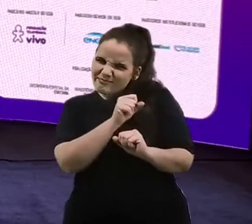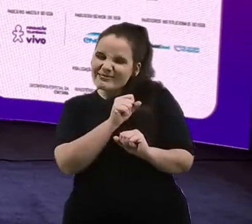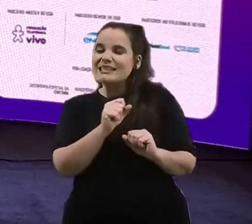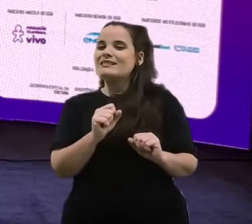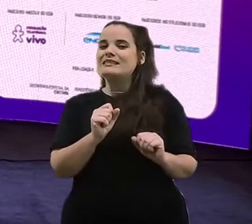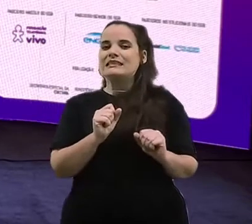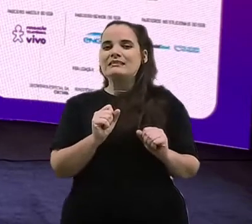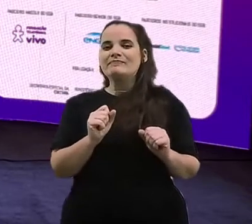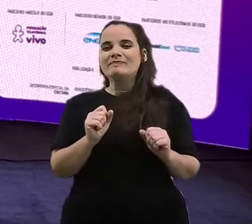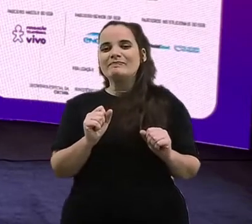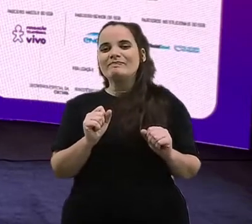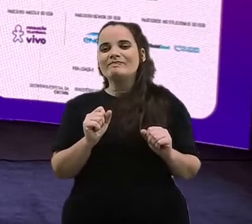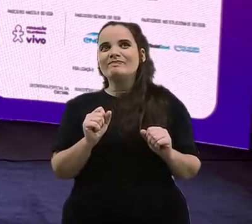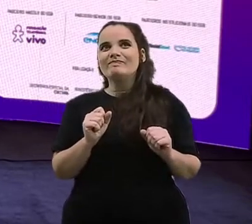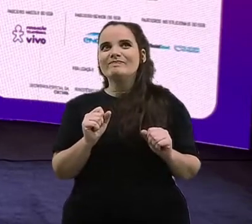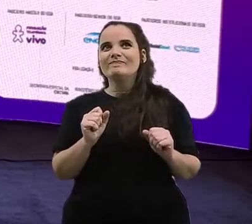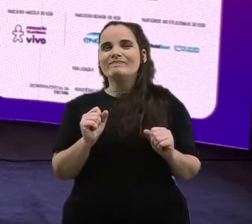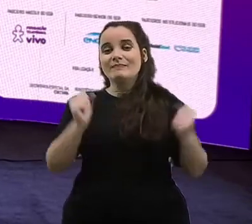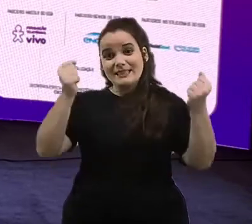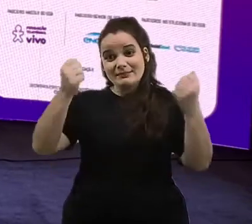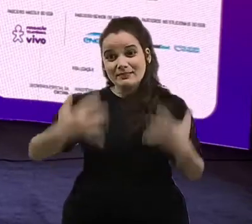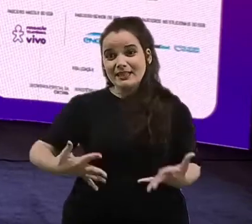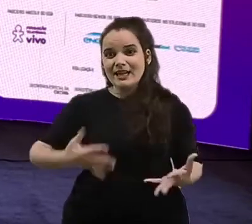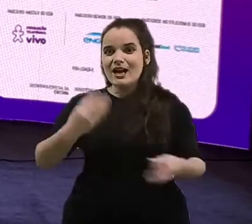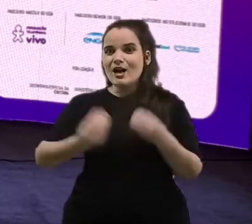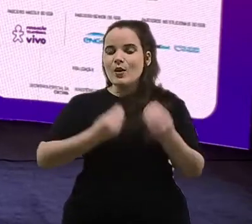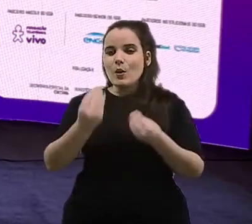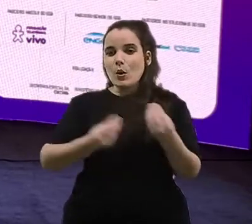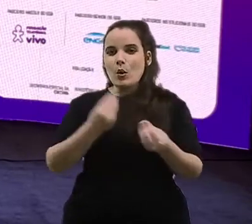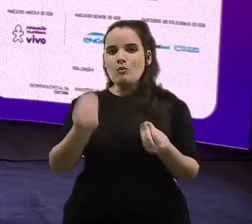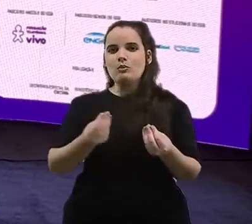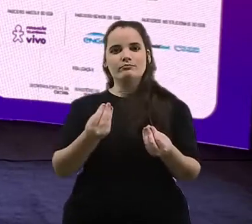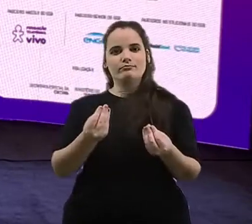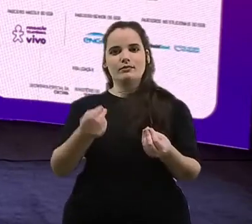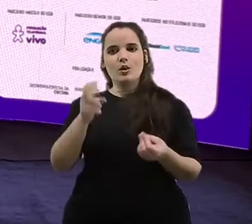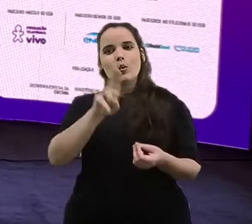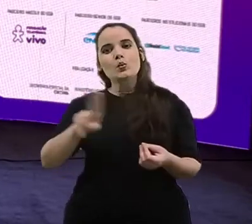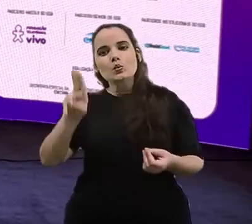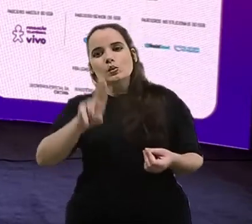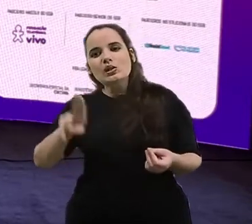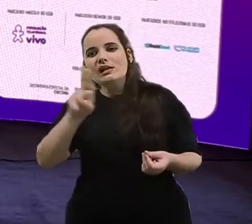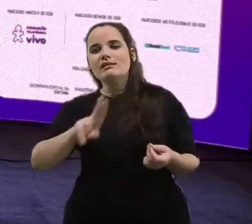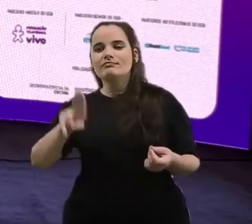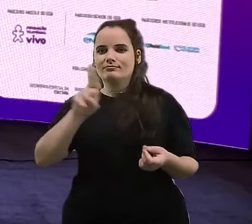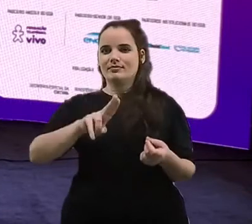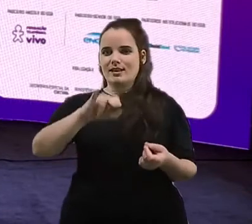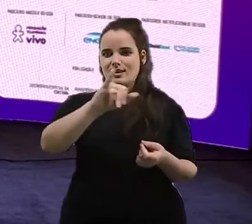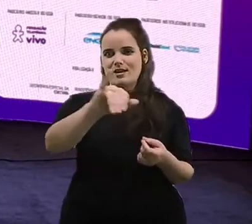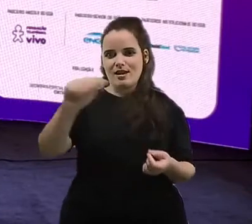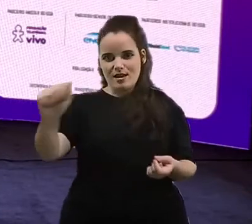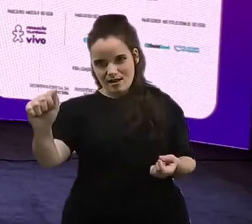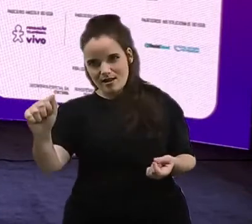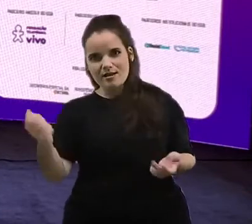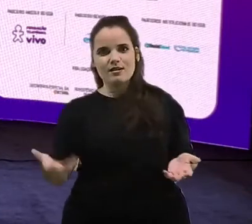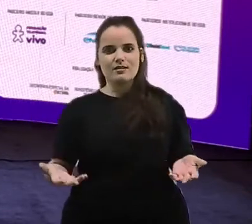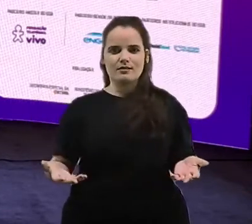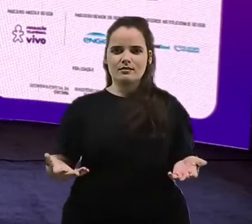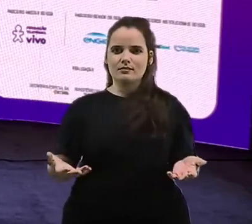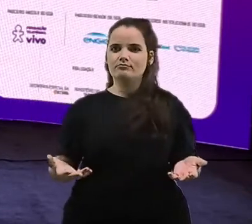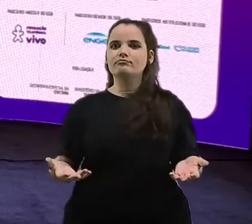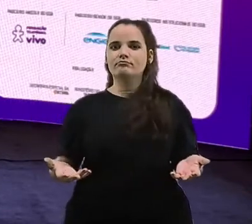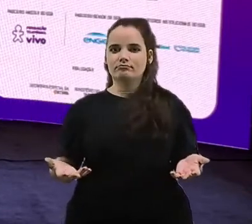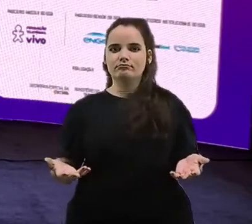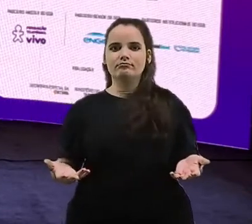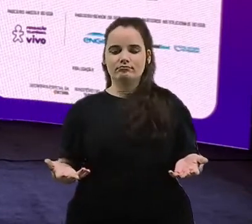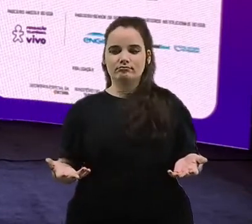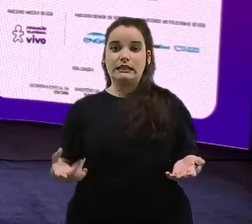essa evolução por trás do uso, né, desses anos de experiência, desses milhões de acessos e clientes que